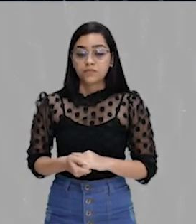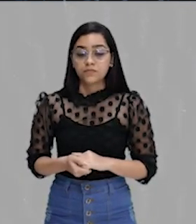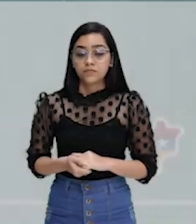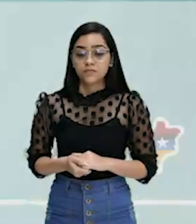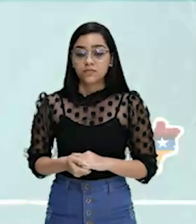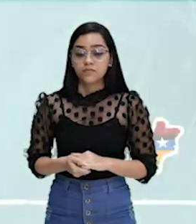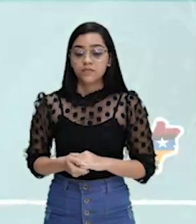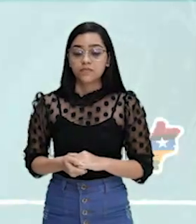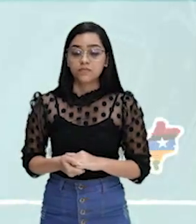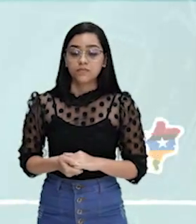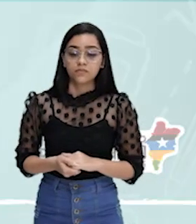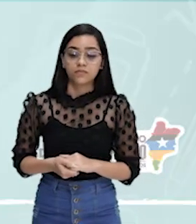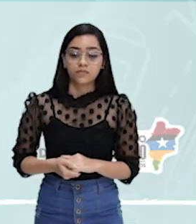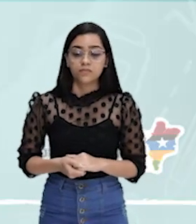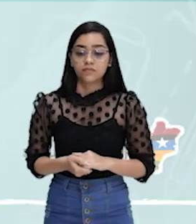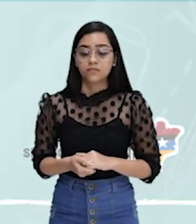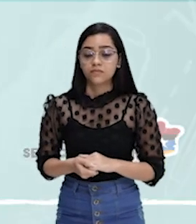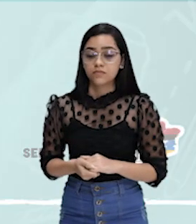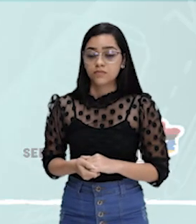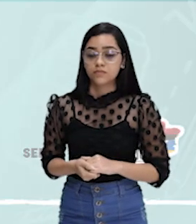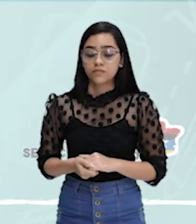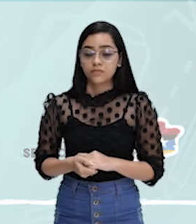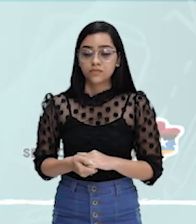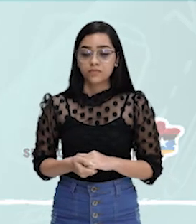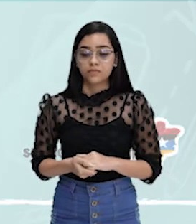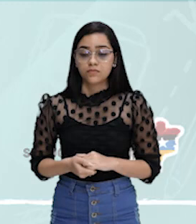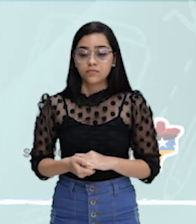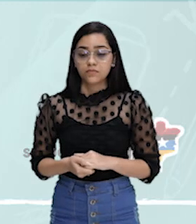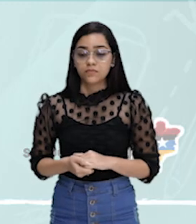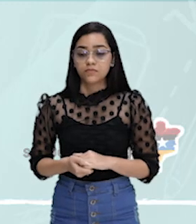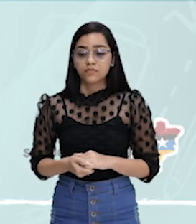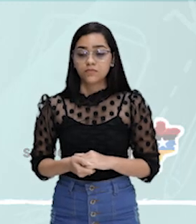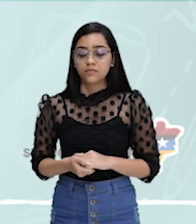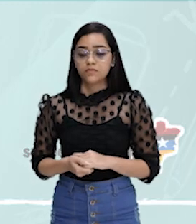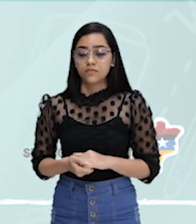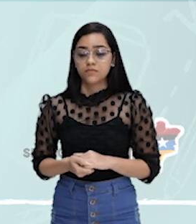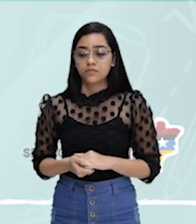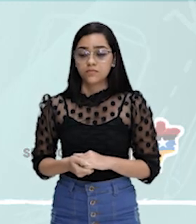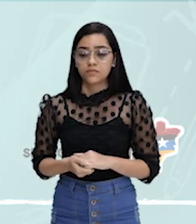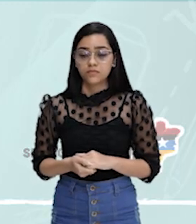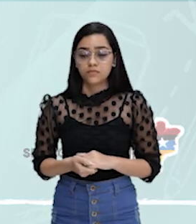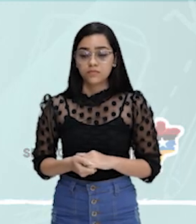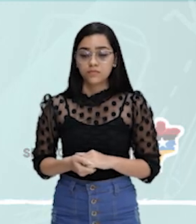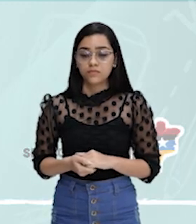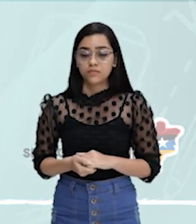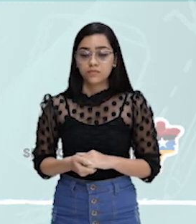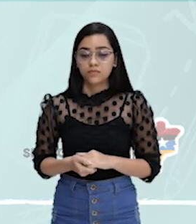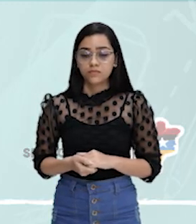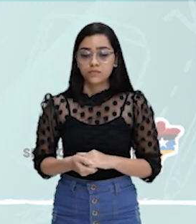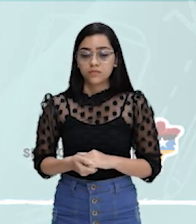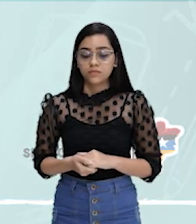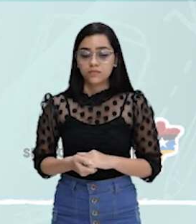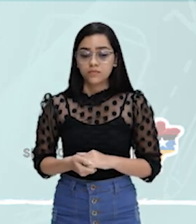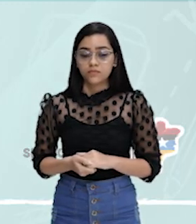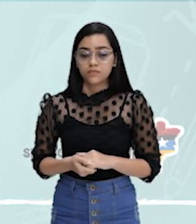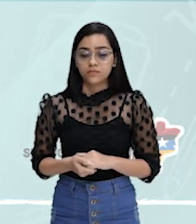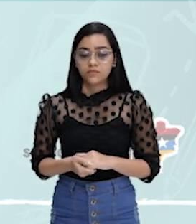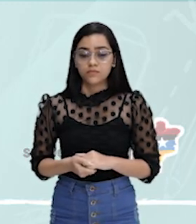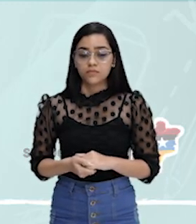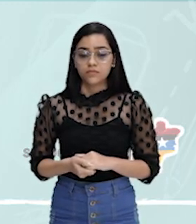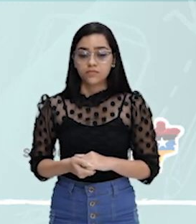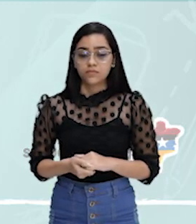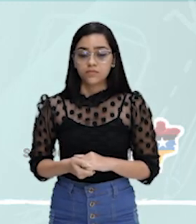ditaduras civil-militares que se disseminaram pelo Cone Sul, entre as décadas de 1960